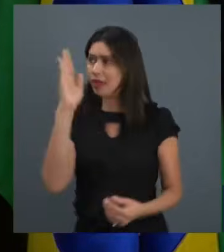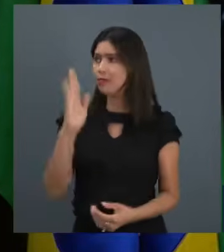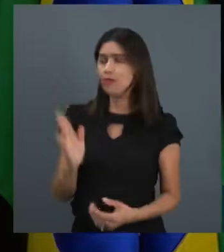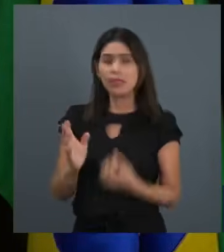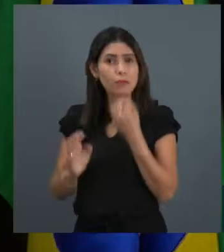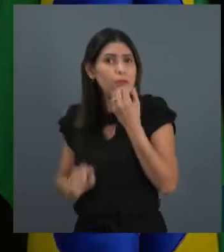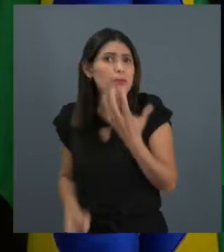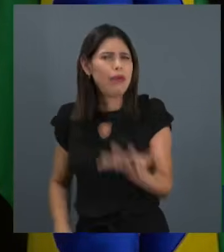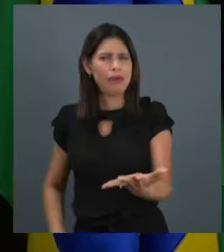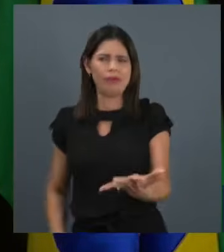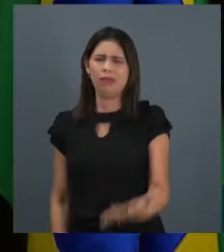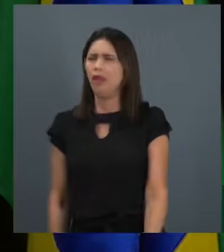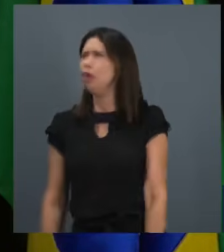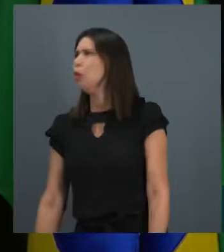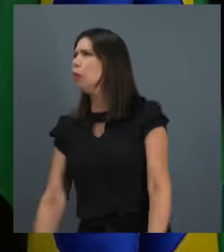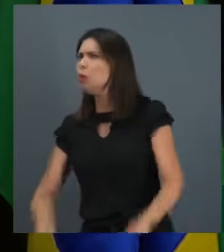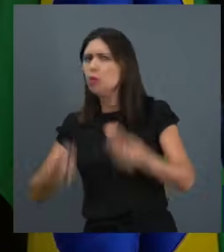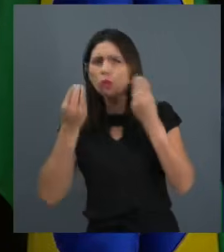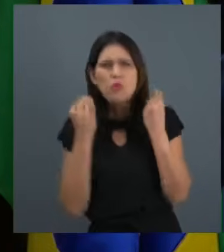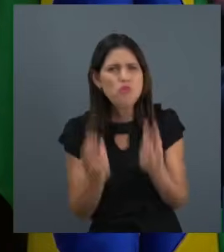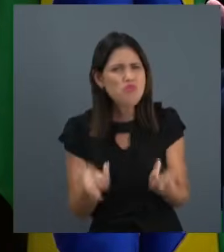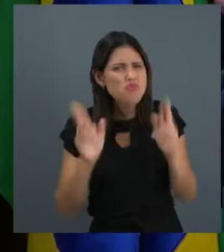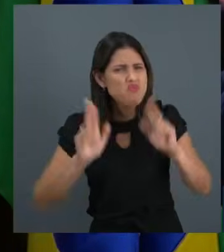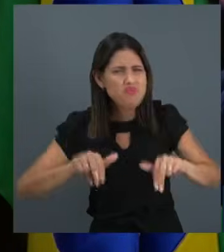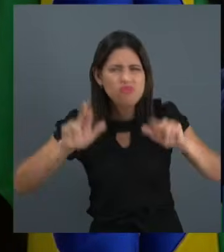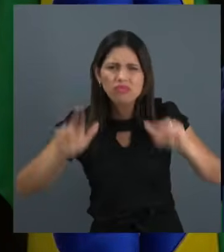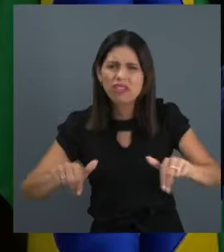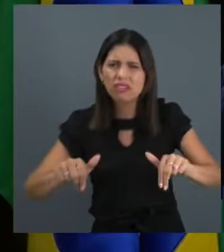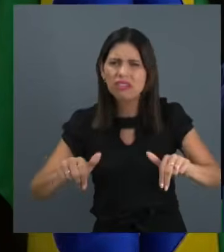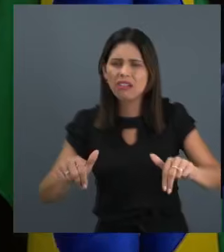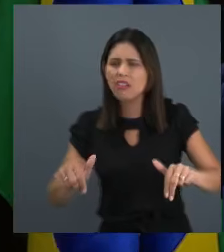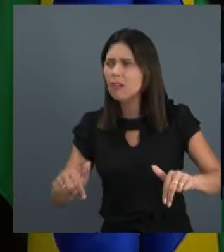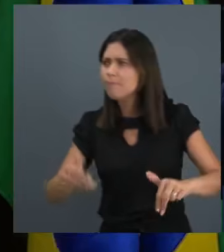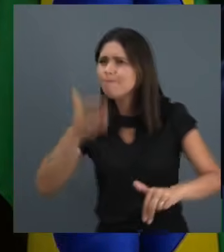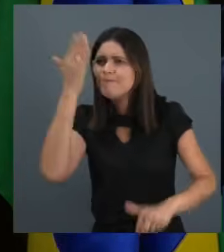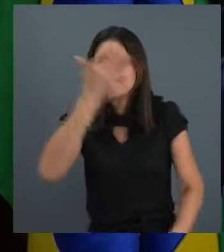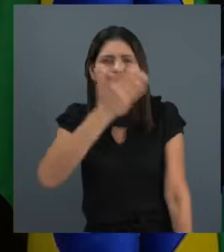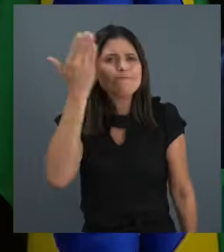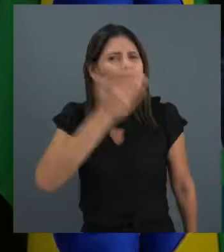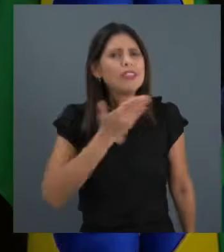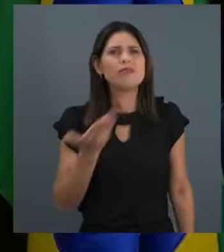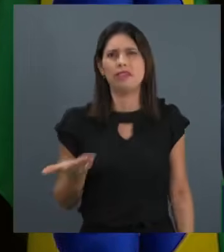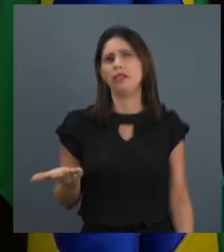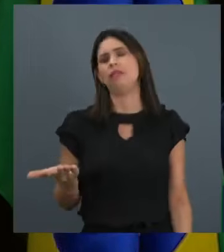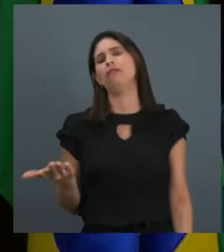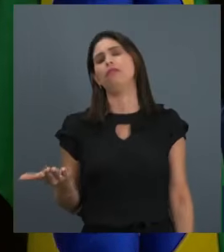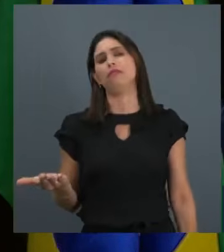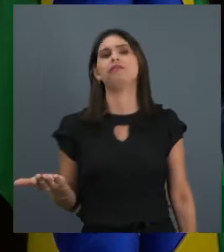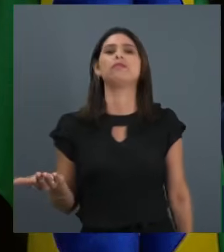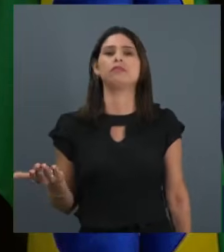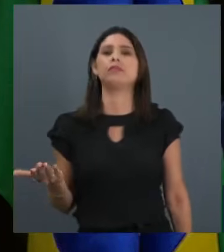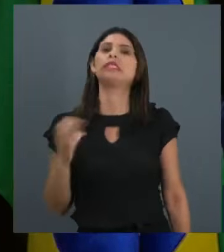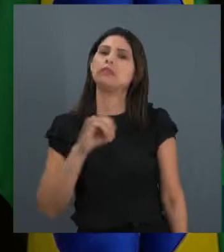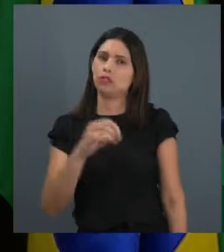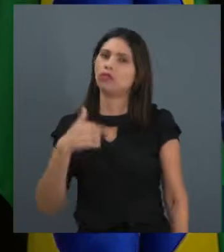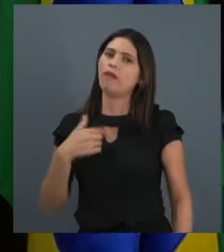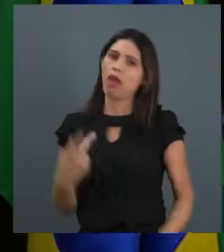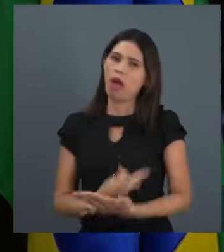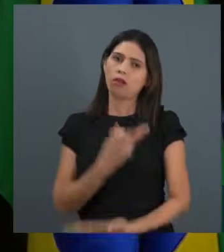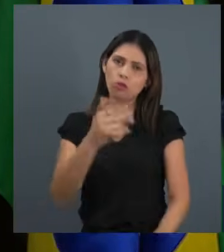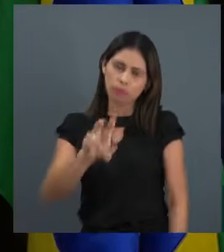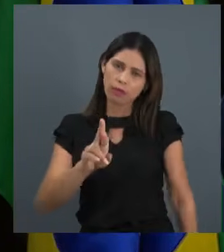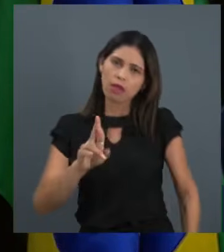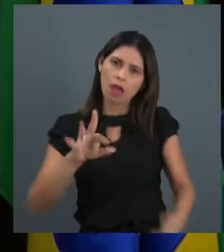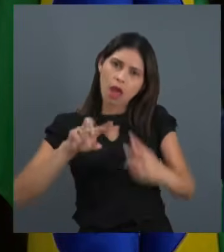Eu nunca ouvi falar isso na história do país. Por favor, me corrijam se eu estiver equivocado. Mas no